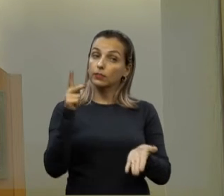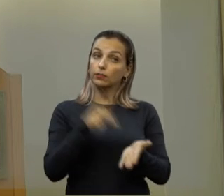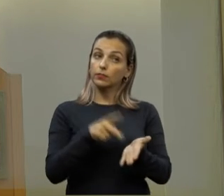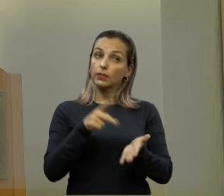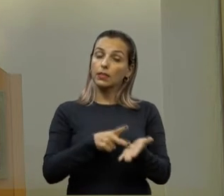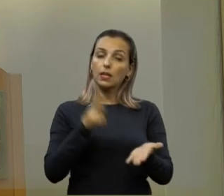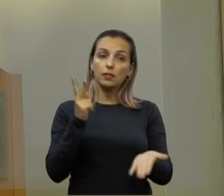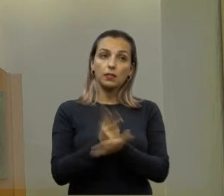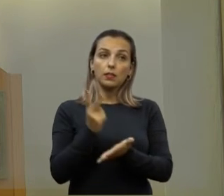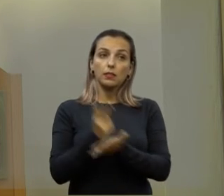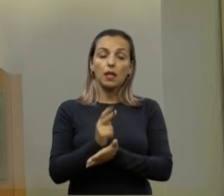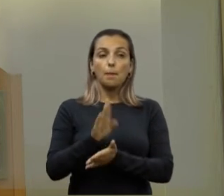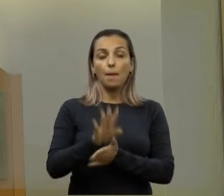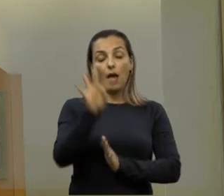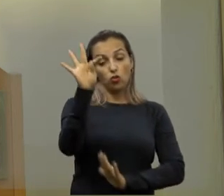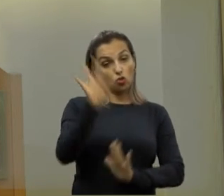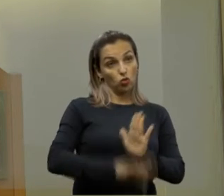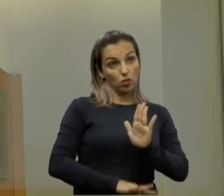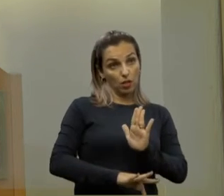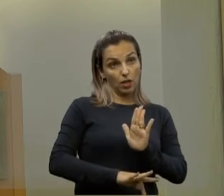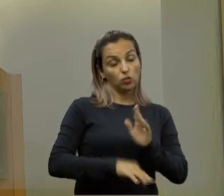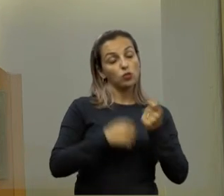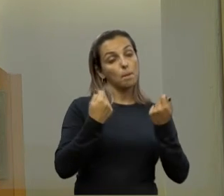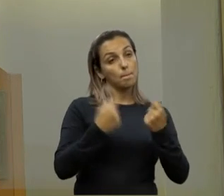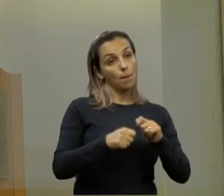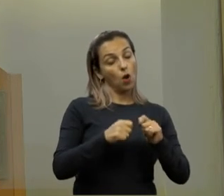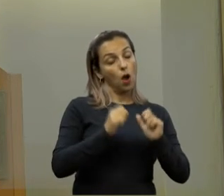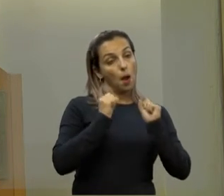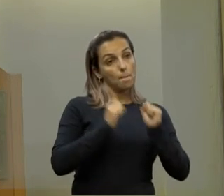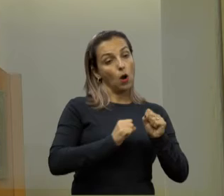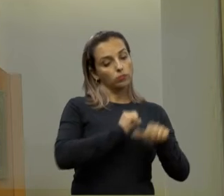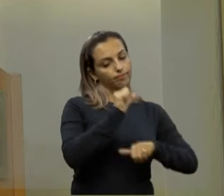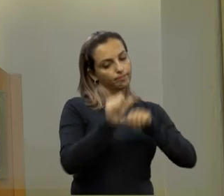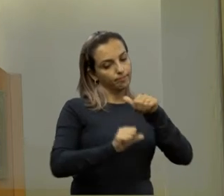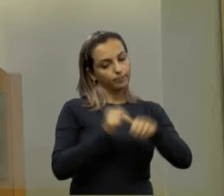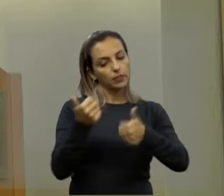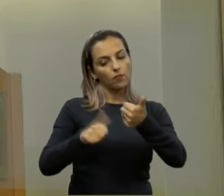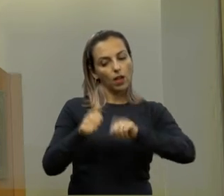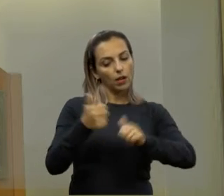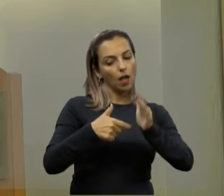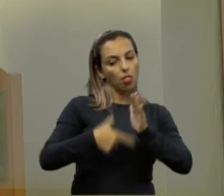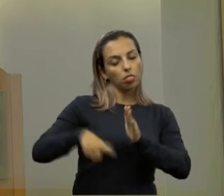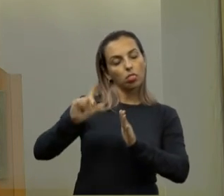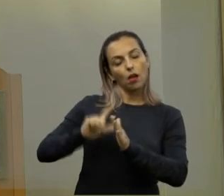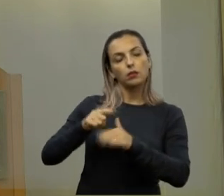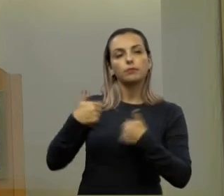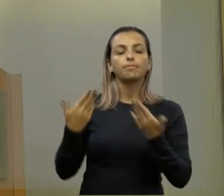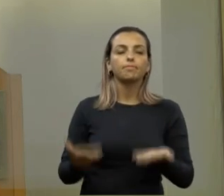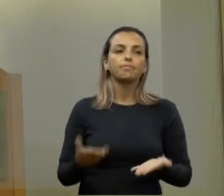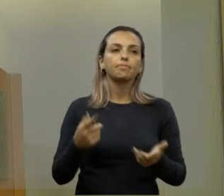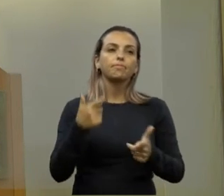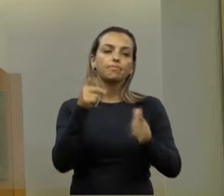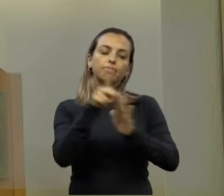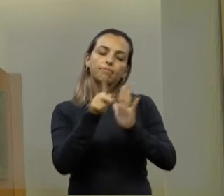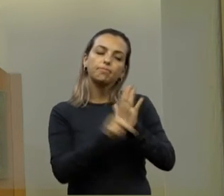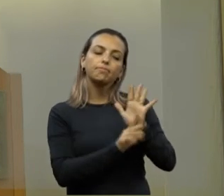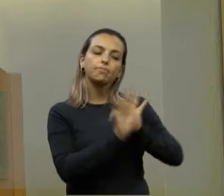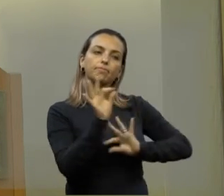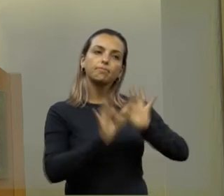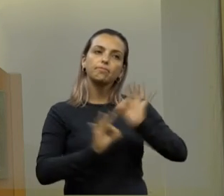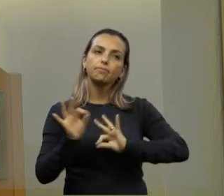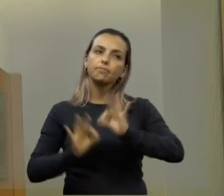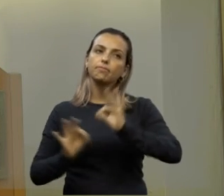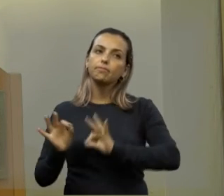sempre mas acho que o texto já que ele tinha esses problemas poderia ter sido verificado antes né então vamos vamos ver os projetos